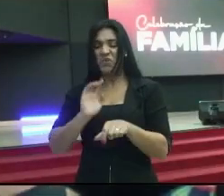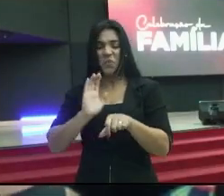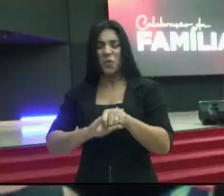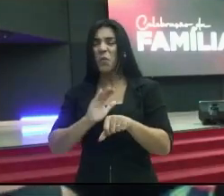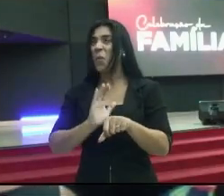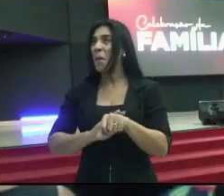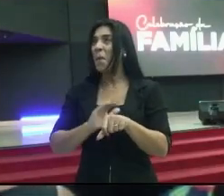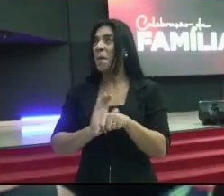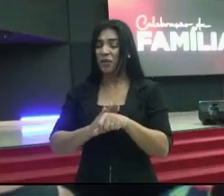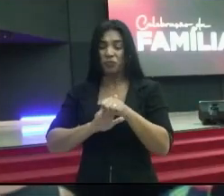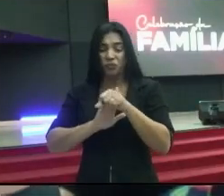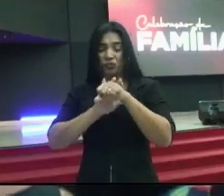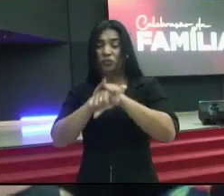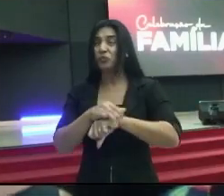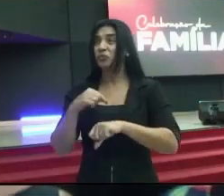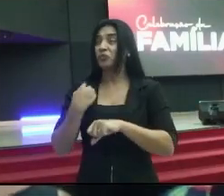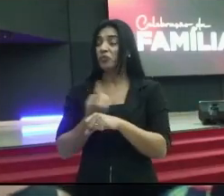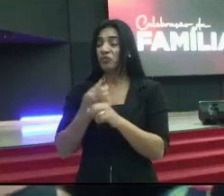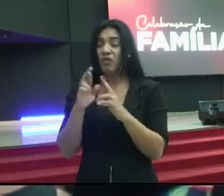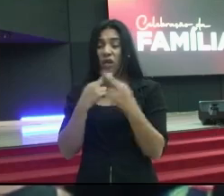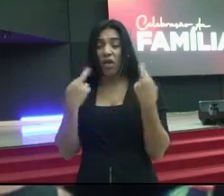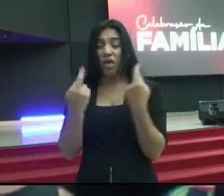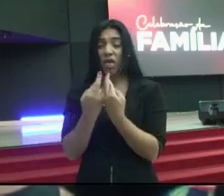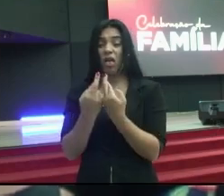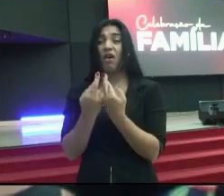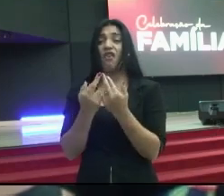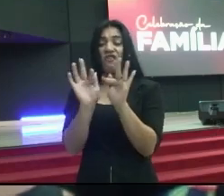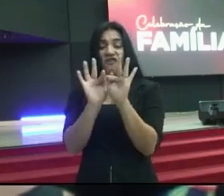Obrigado por nos reunir aqui como família.